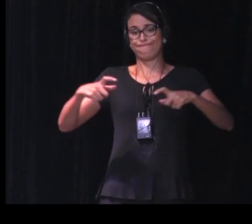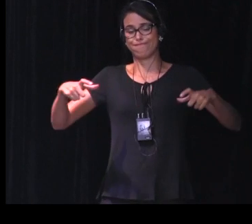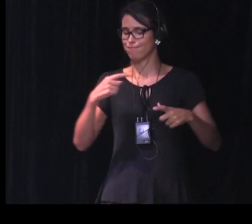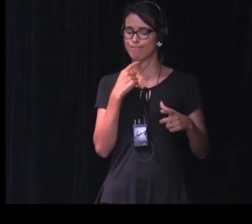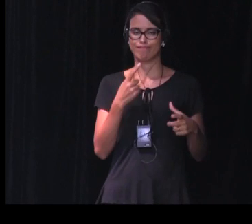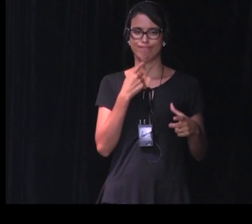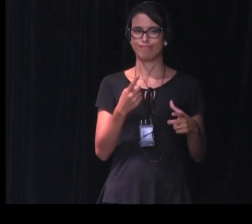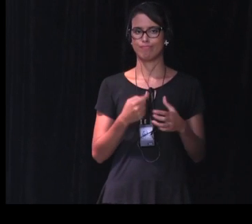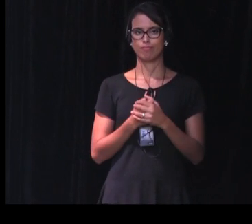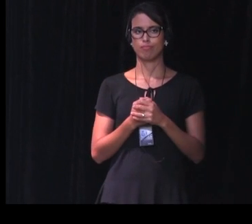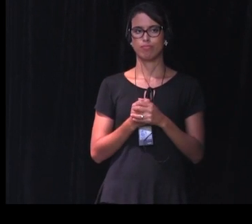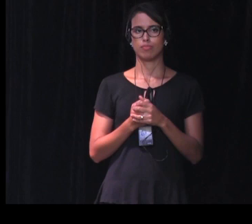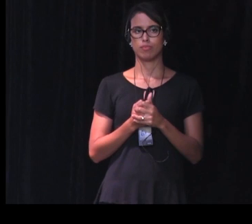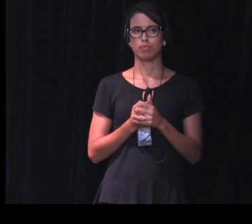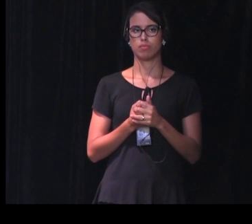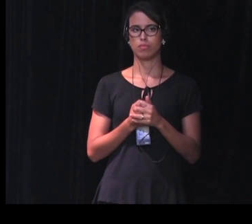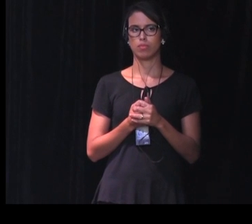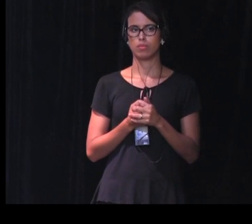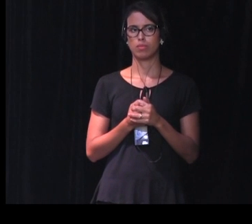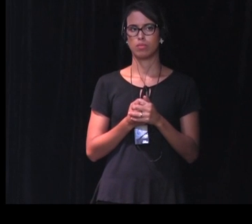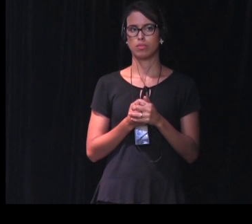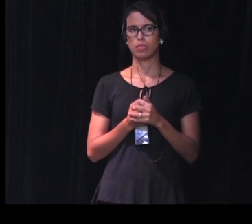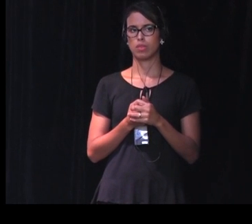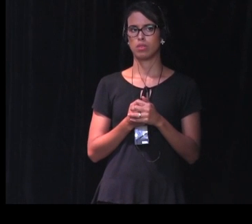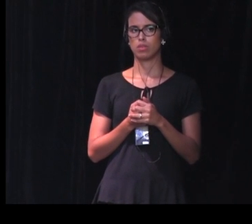a cidade não pode se estender.